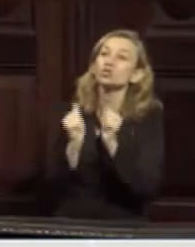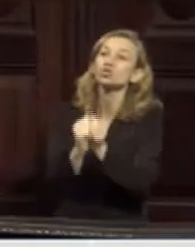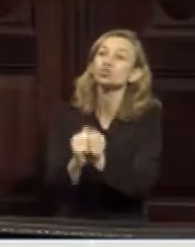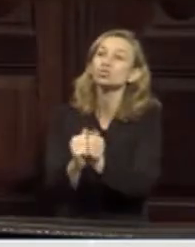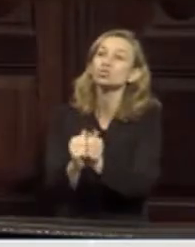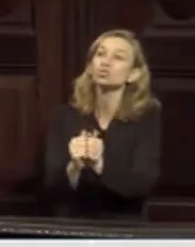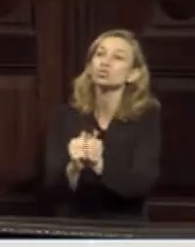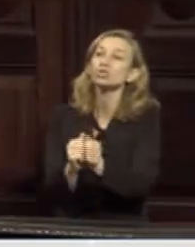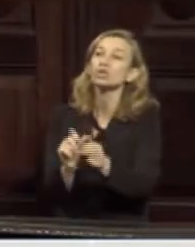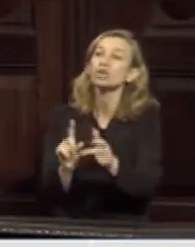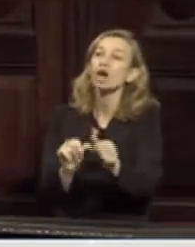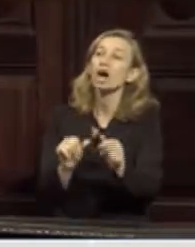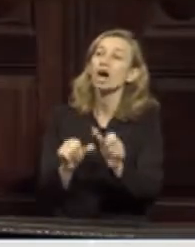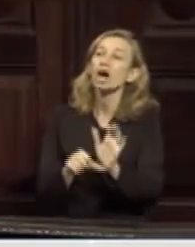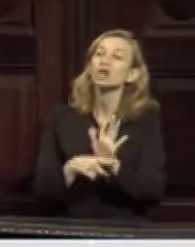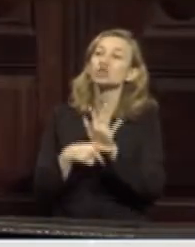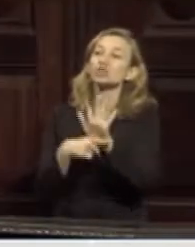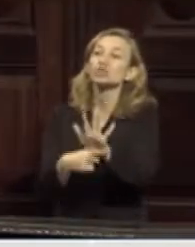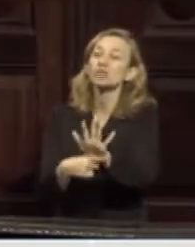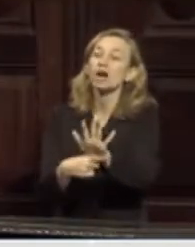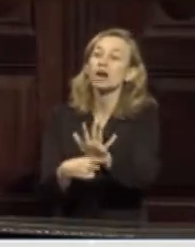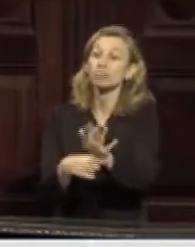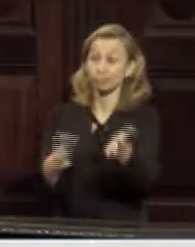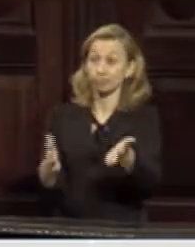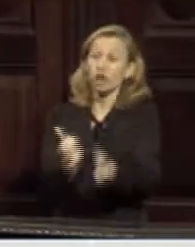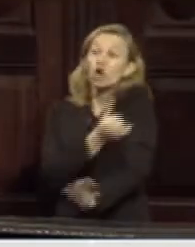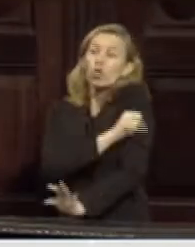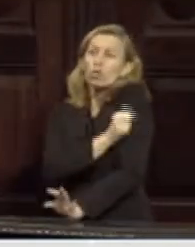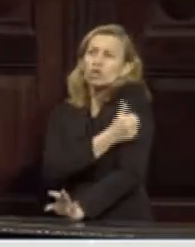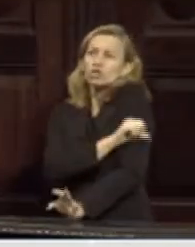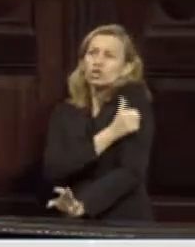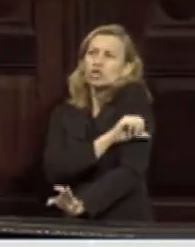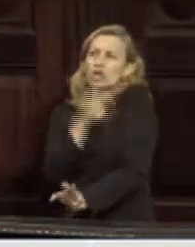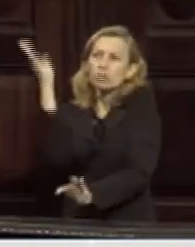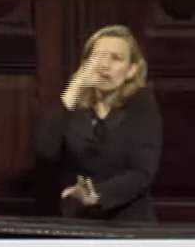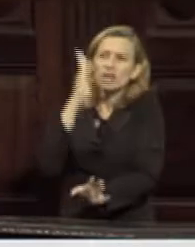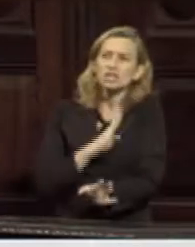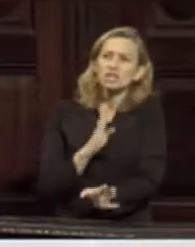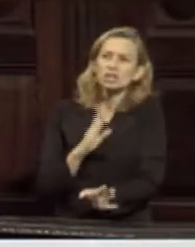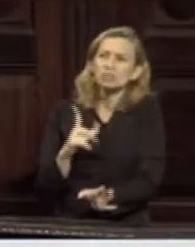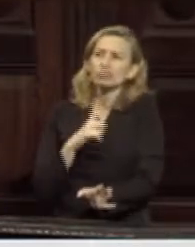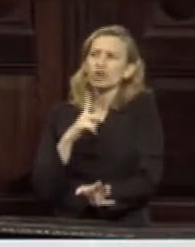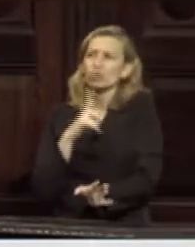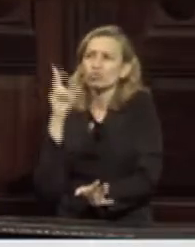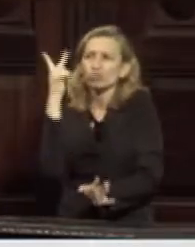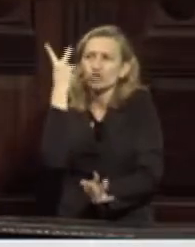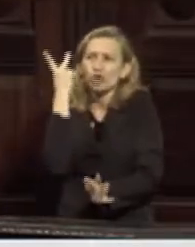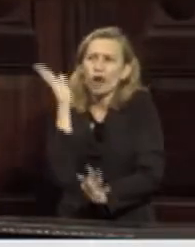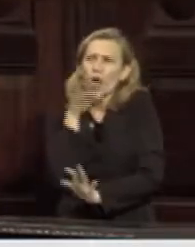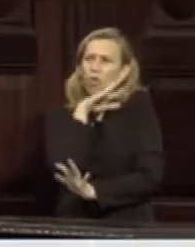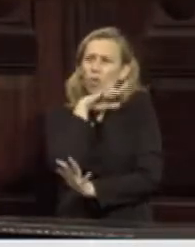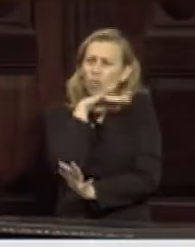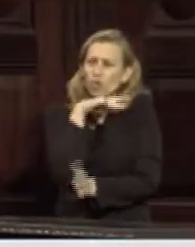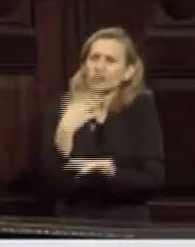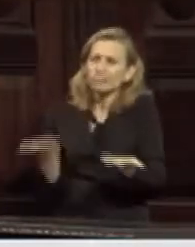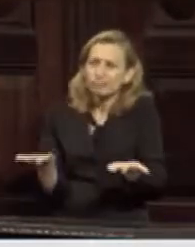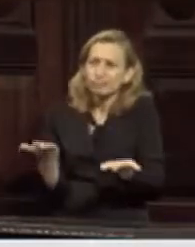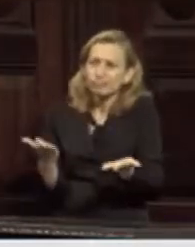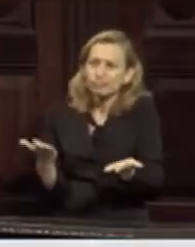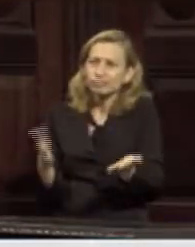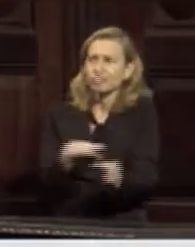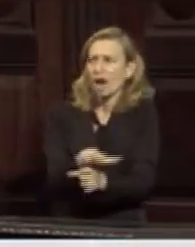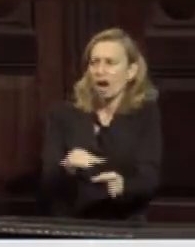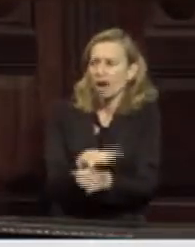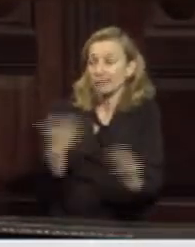dos campos do pós-sal? O Rio de Janeiro, infelizmente, o Brasil tem um histórico muito ruim no tratamento dos seus campos